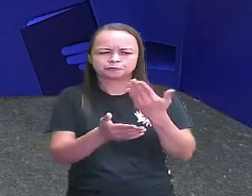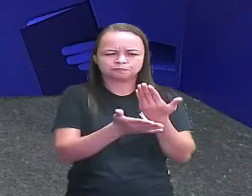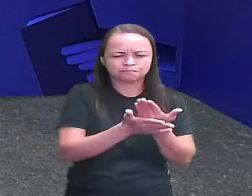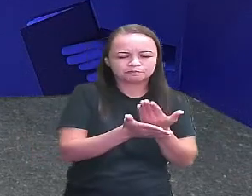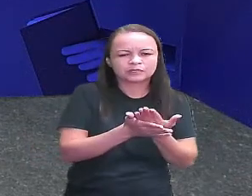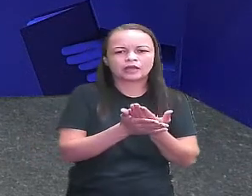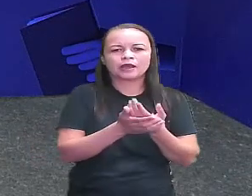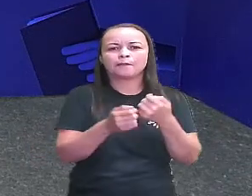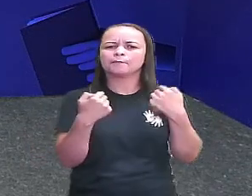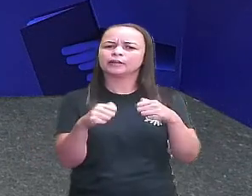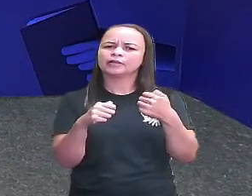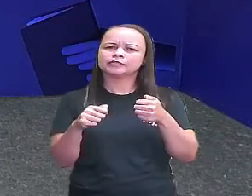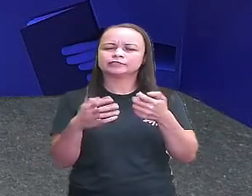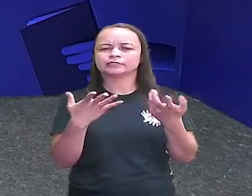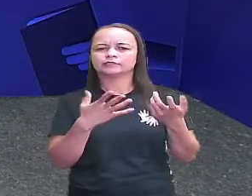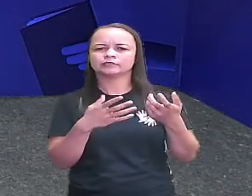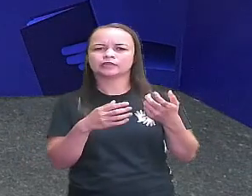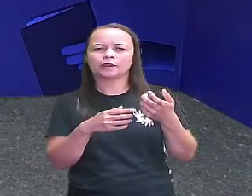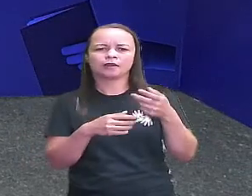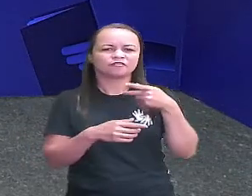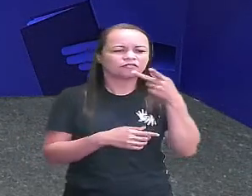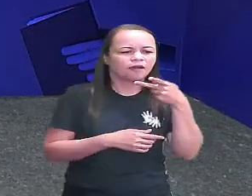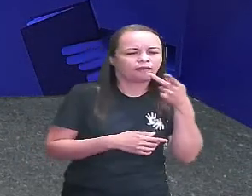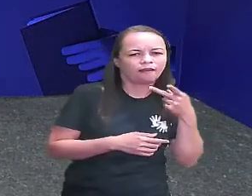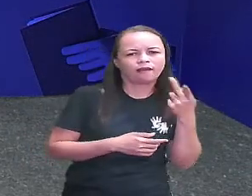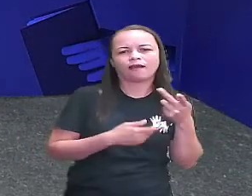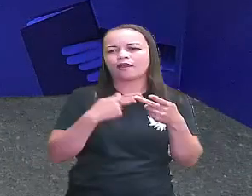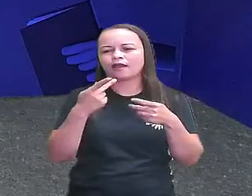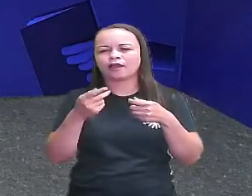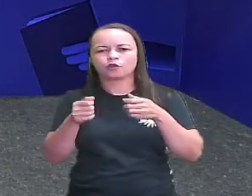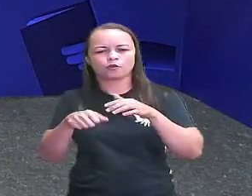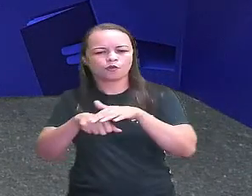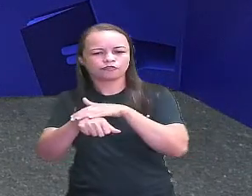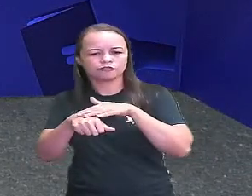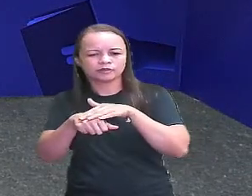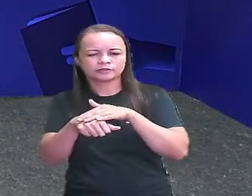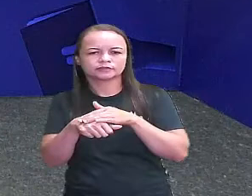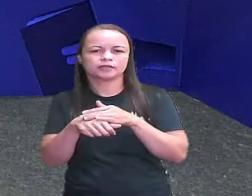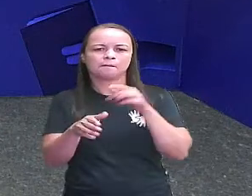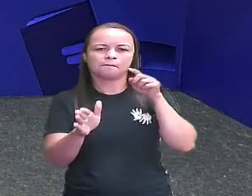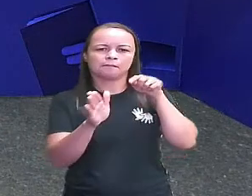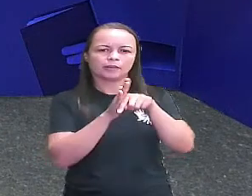ó, usar a nossa palavra, a gente conversar, a gente